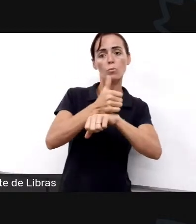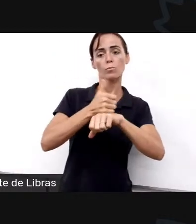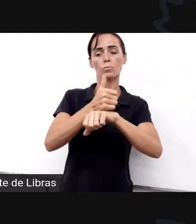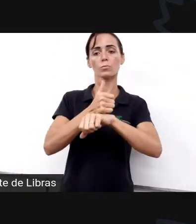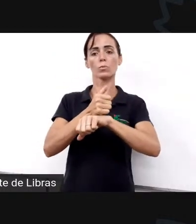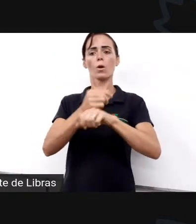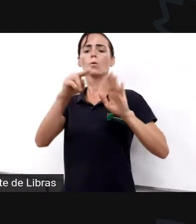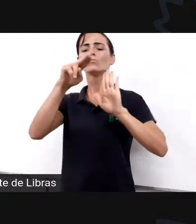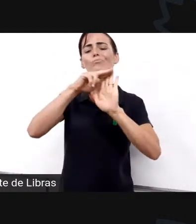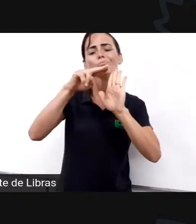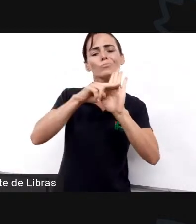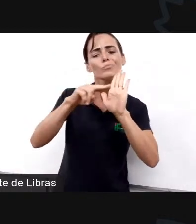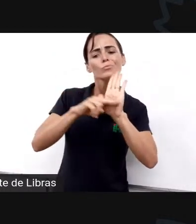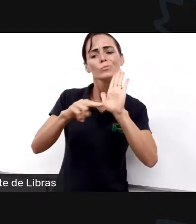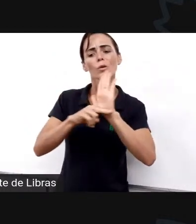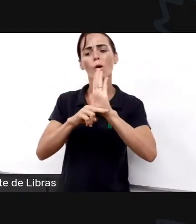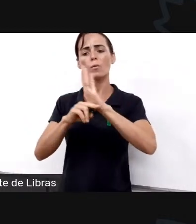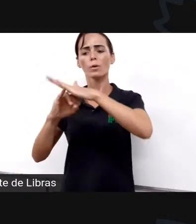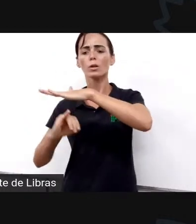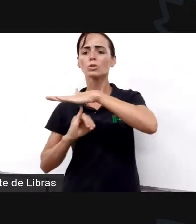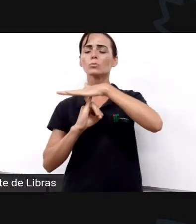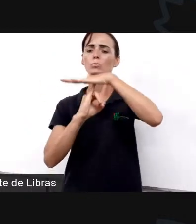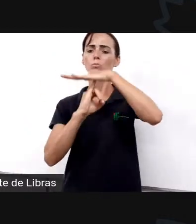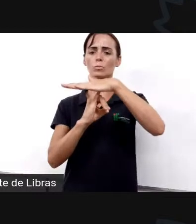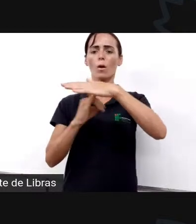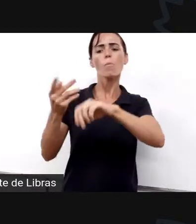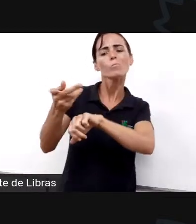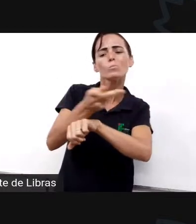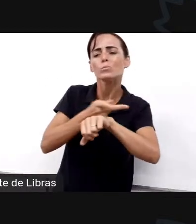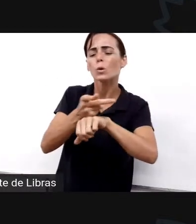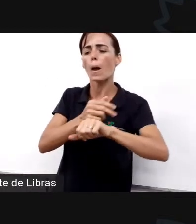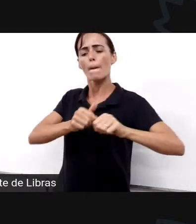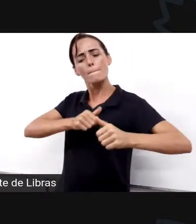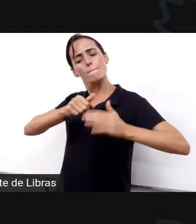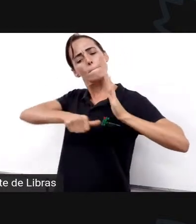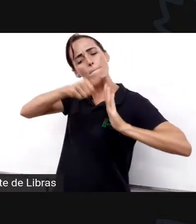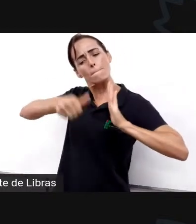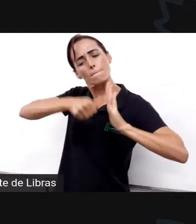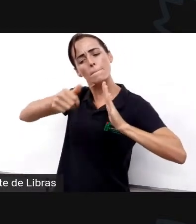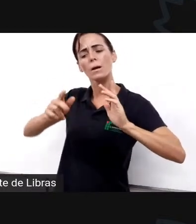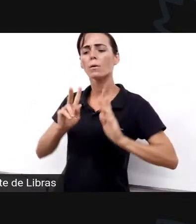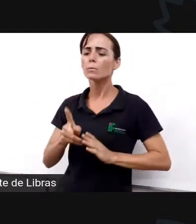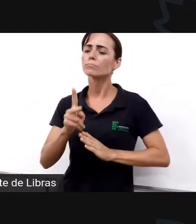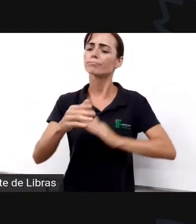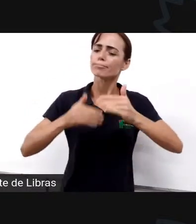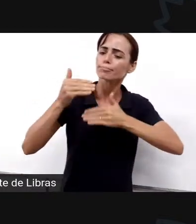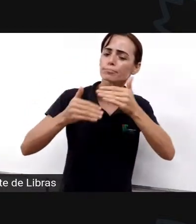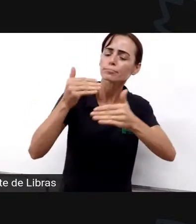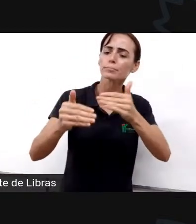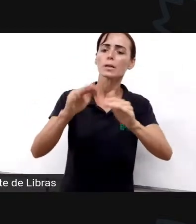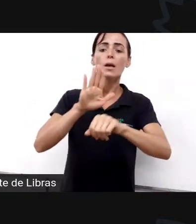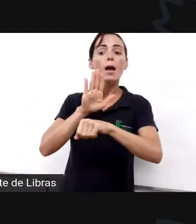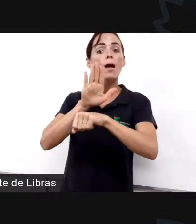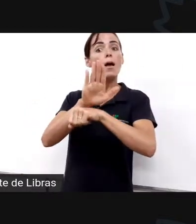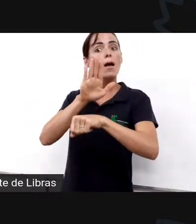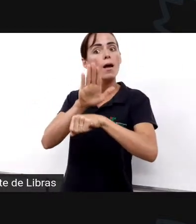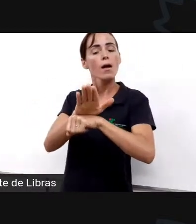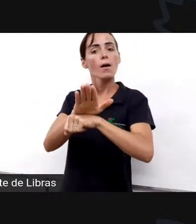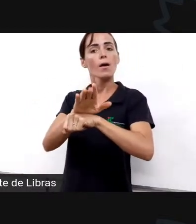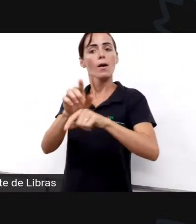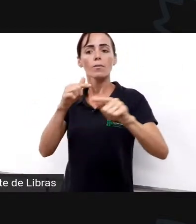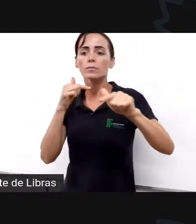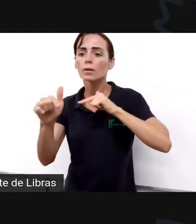normas institucionais, buscar o aperfeiçoamento contínuo e contribuir com meu trabalho para